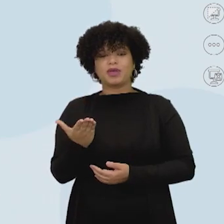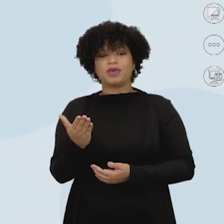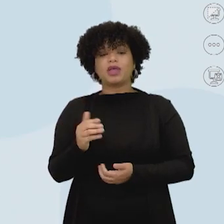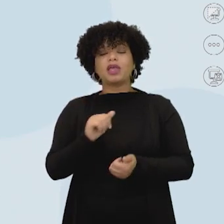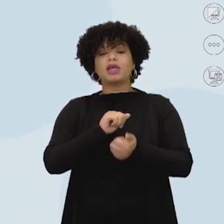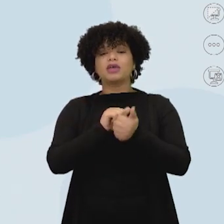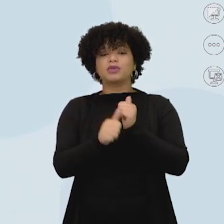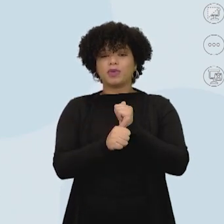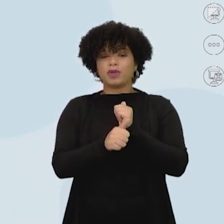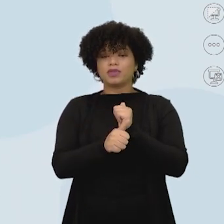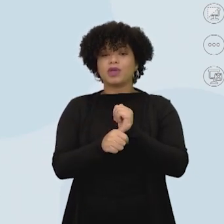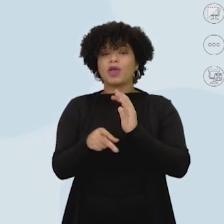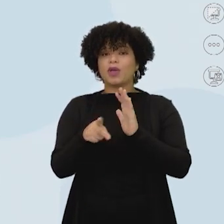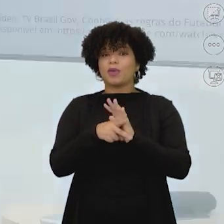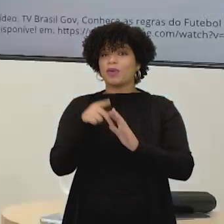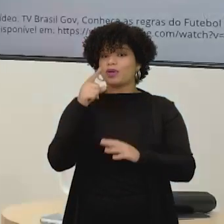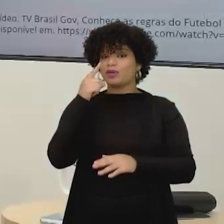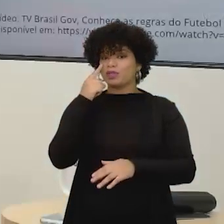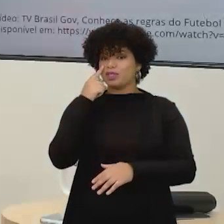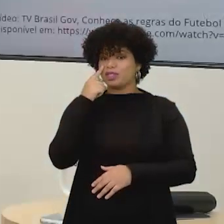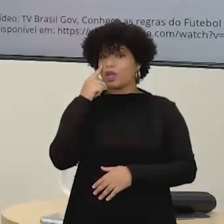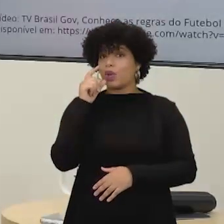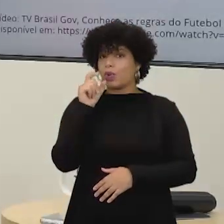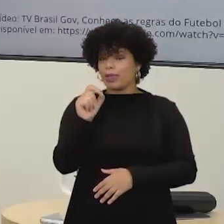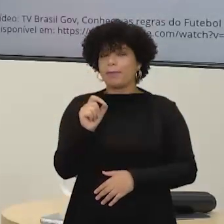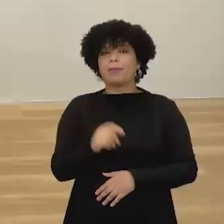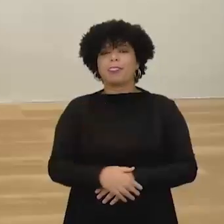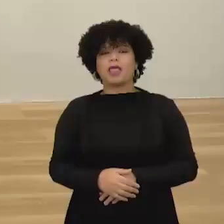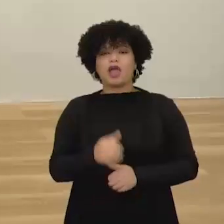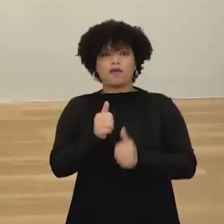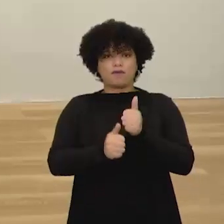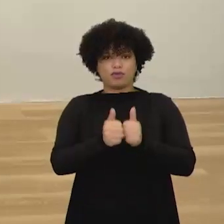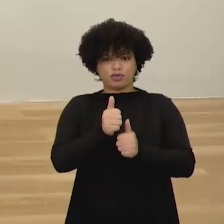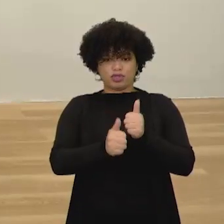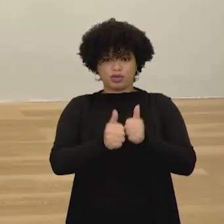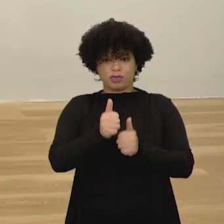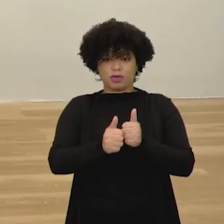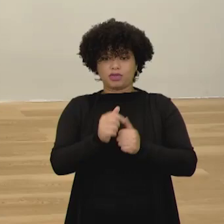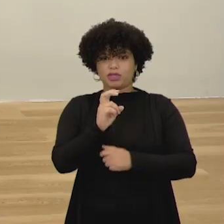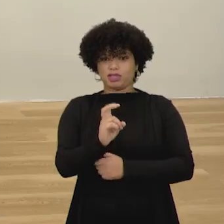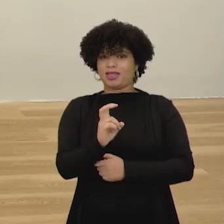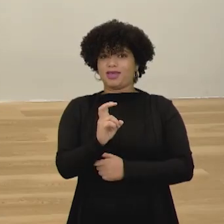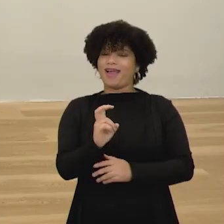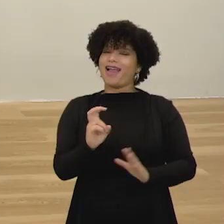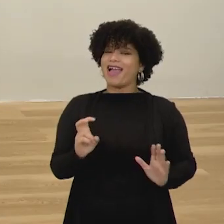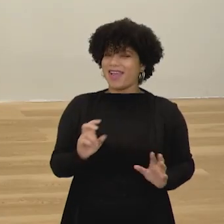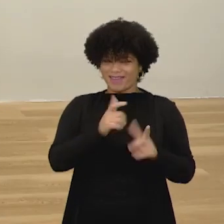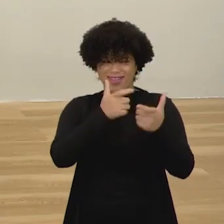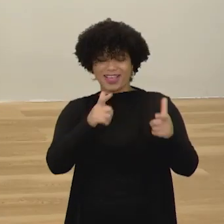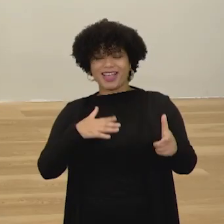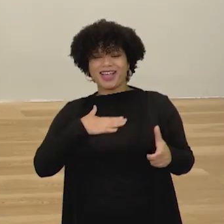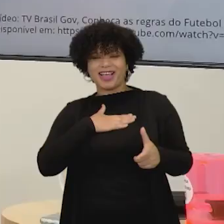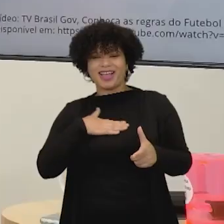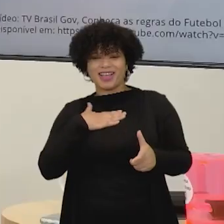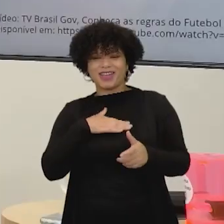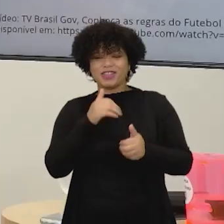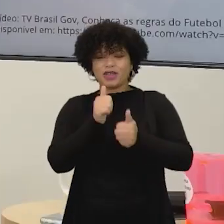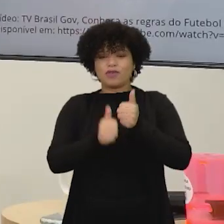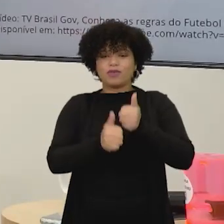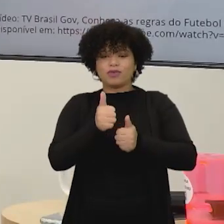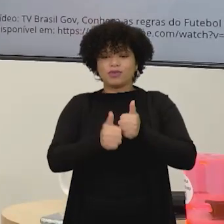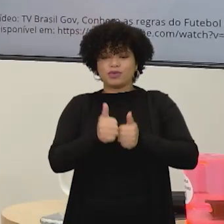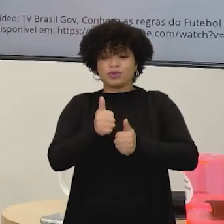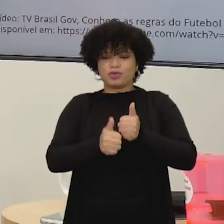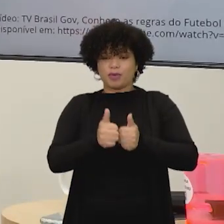era o futebol de 5. Vai ser futebol? Fala futebol, o pessoal já gosta. Futebol de 5. E é muito